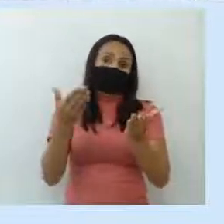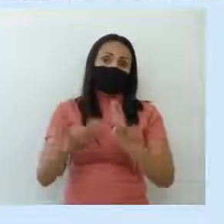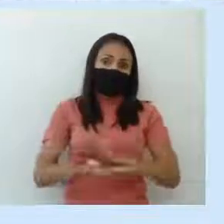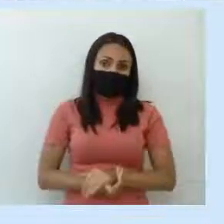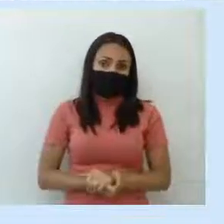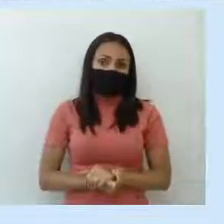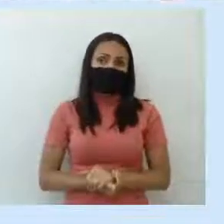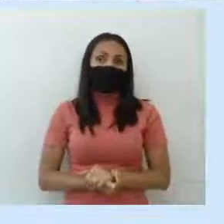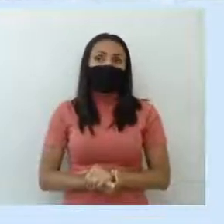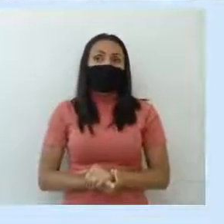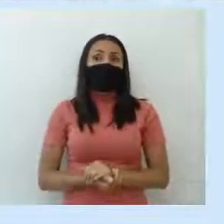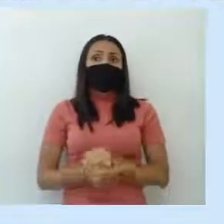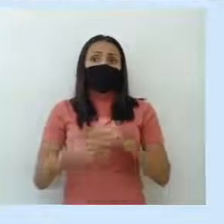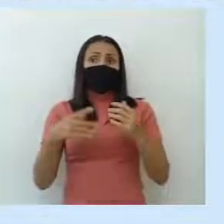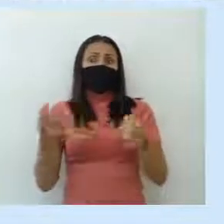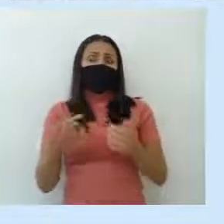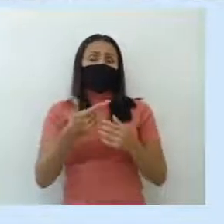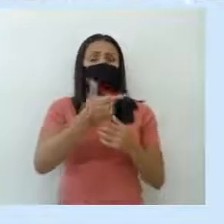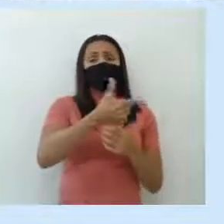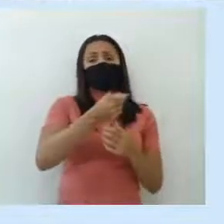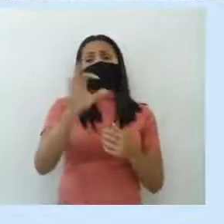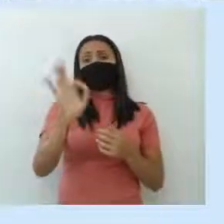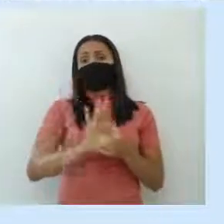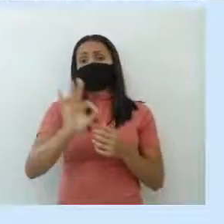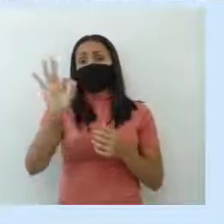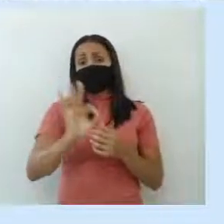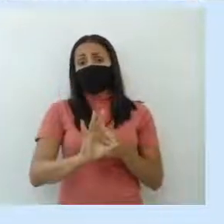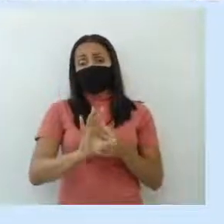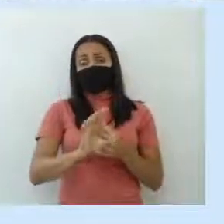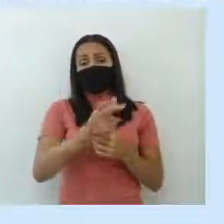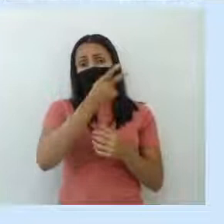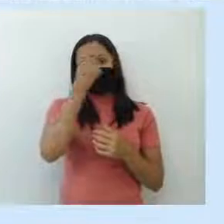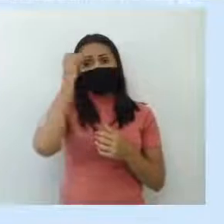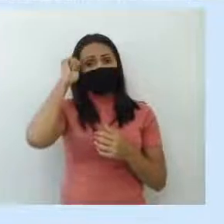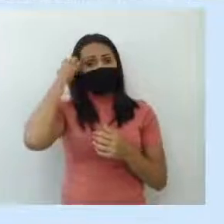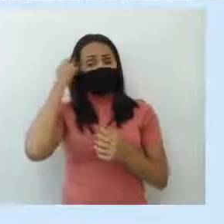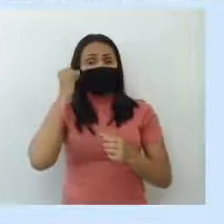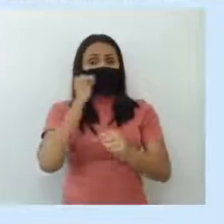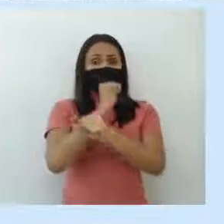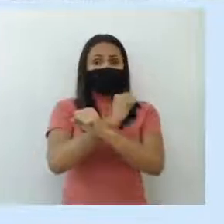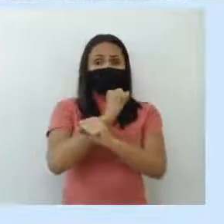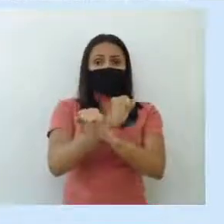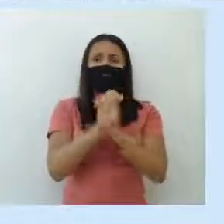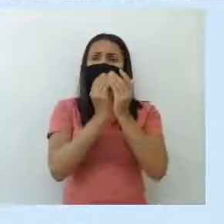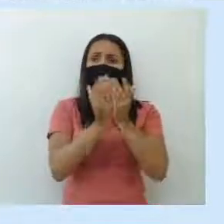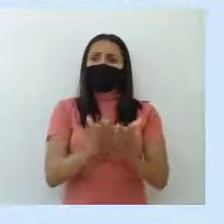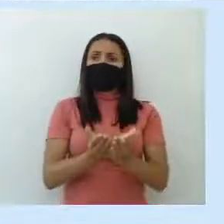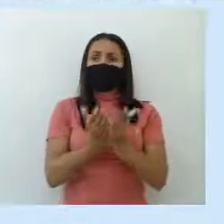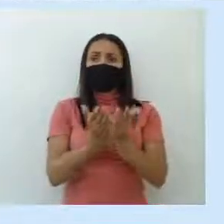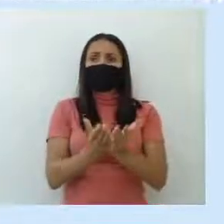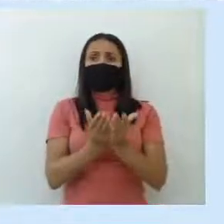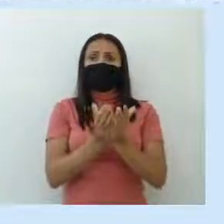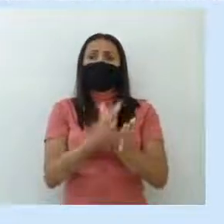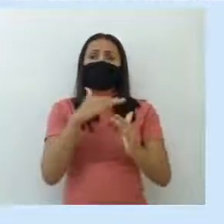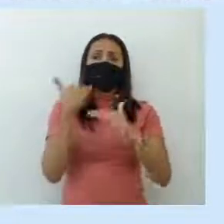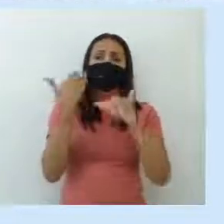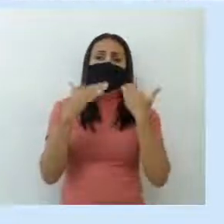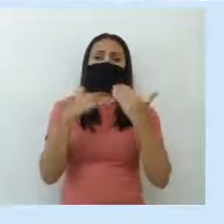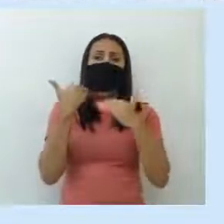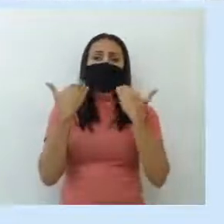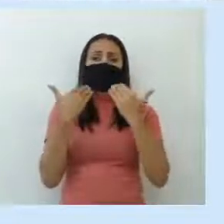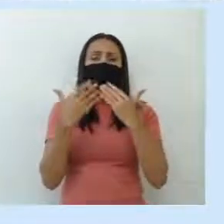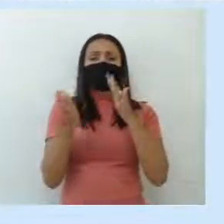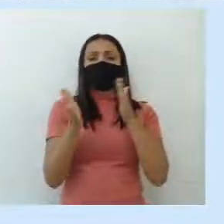Então, calcula-se que 20% dos escravos que eram embarcados, né, nos tumbeiros morriam durante a